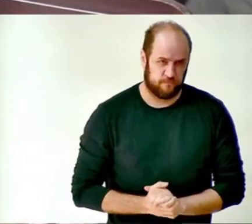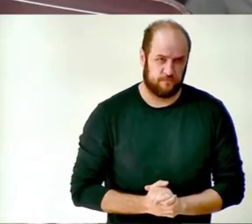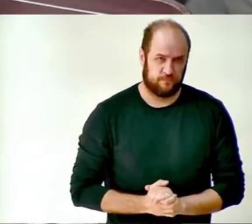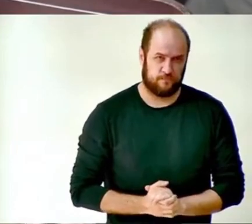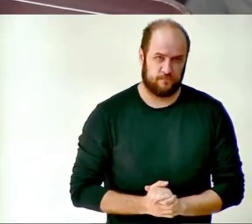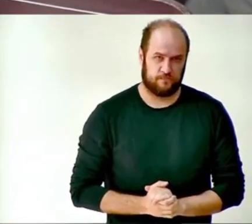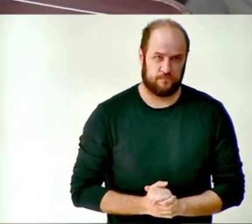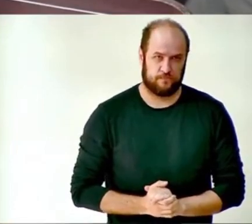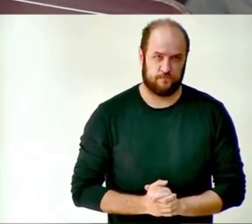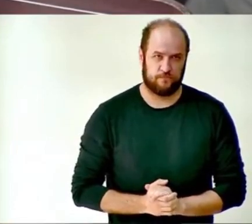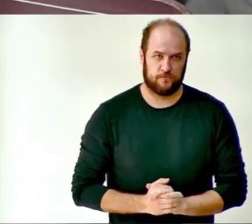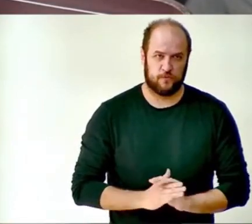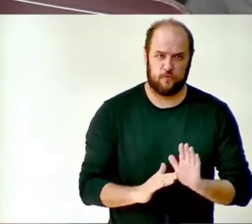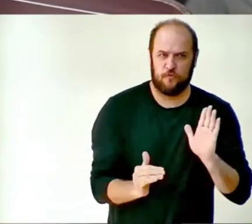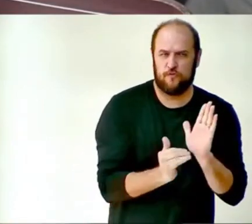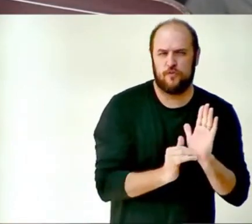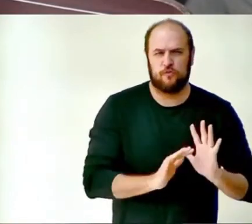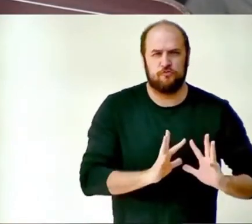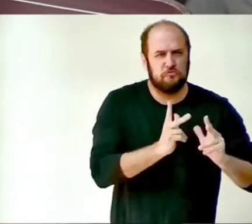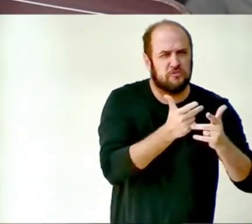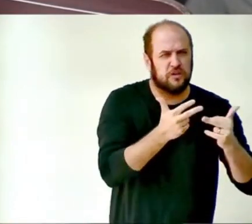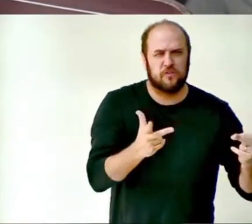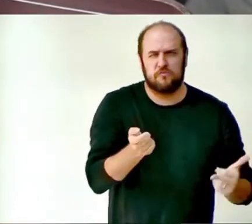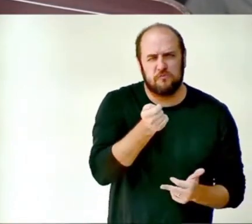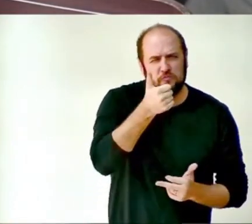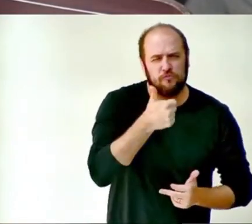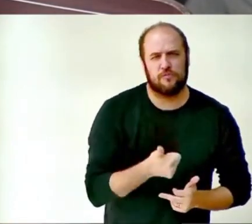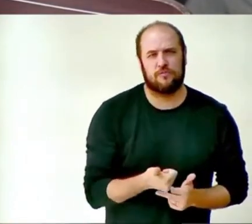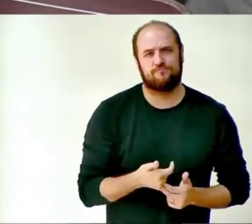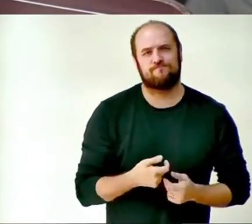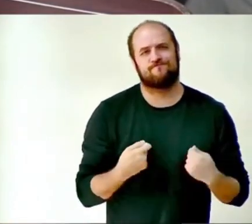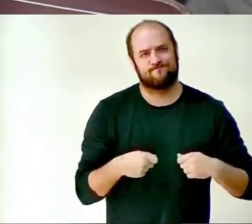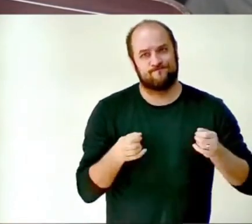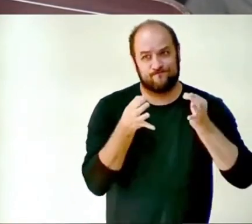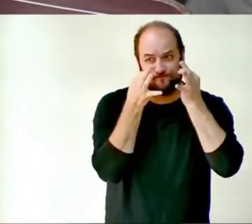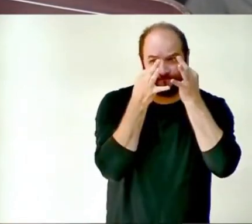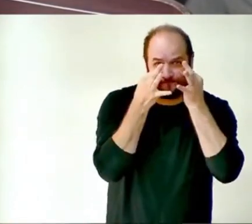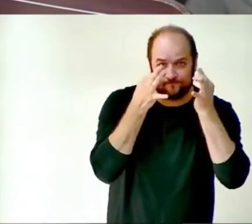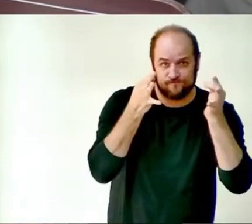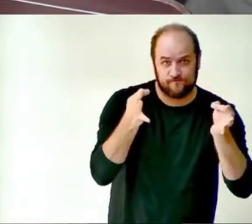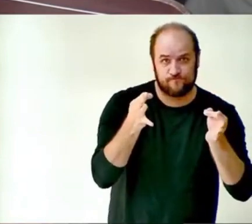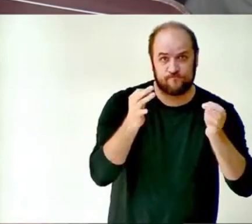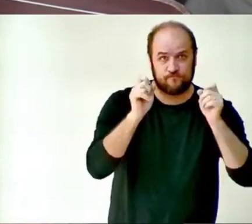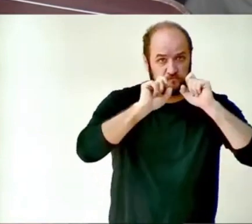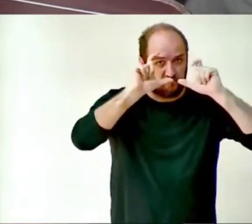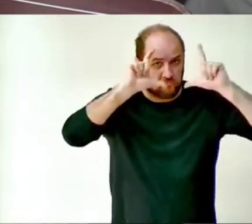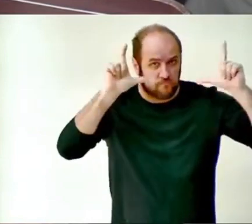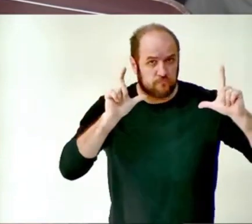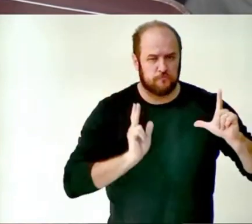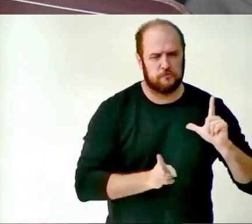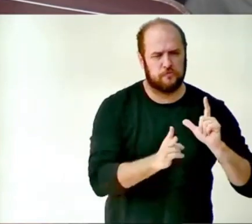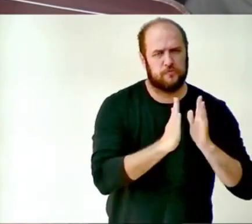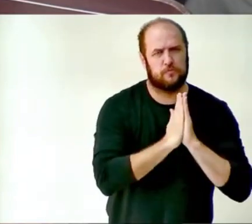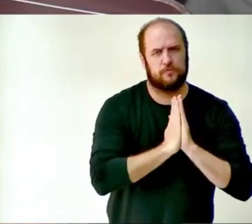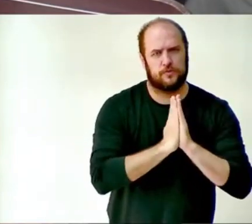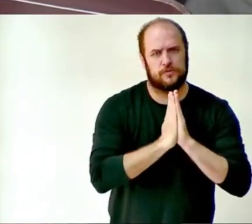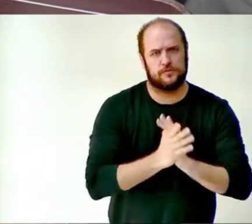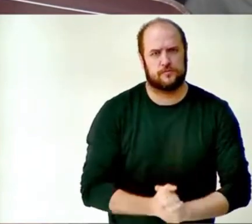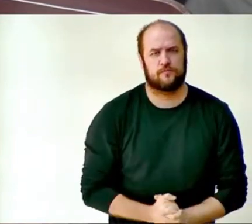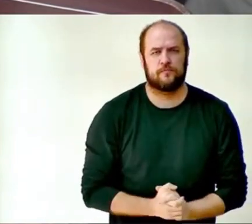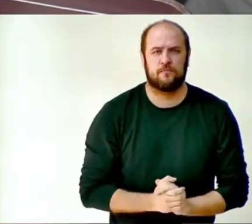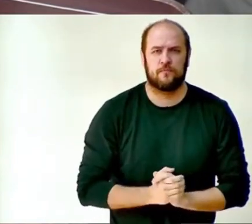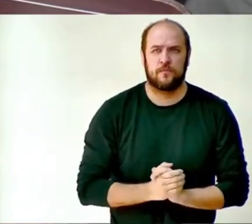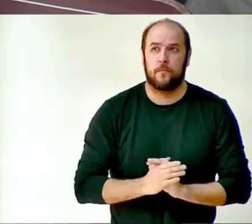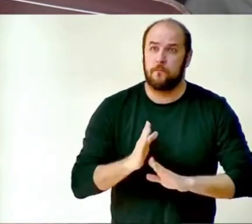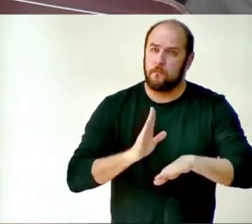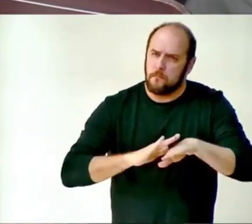Ora, o fim de todas as coisas está próximo. Sede, portanto, criteriosos e sóbrios, a bem das vossas orações. Acima de